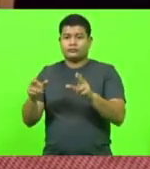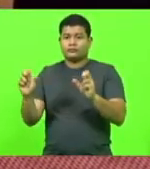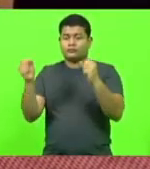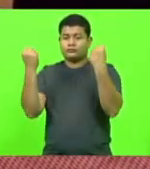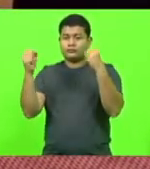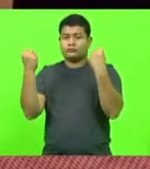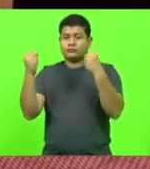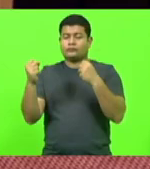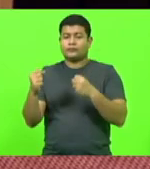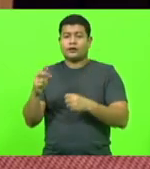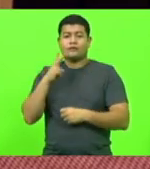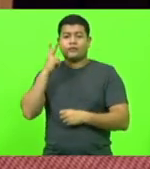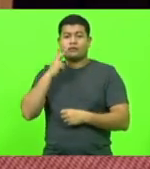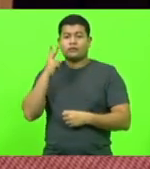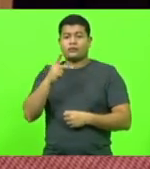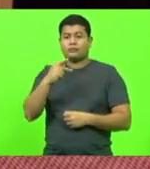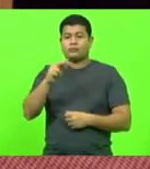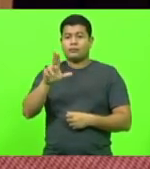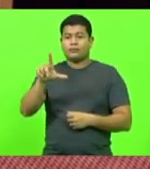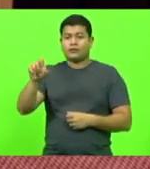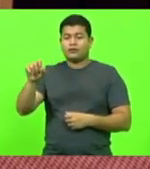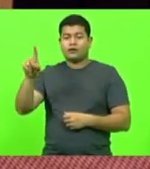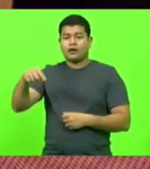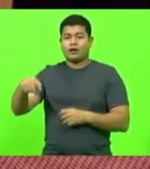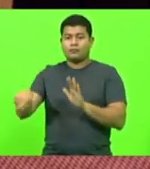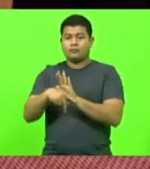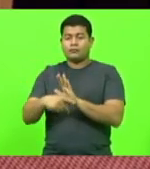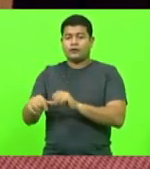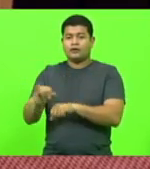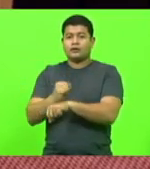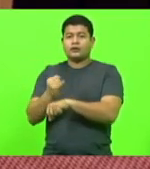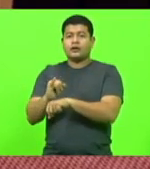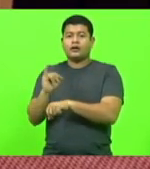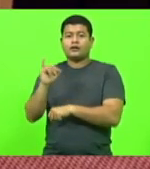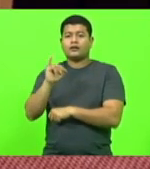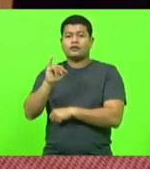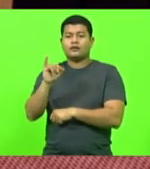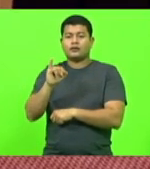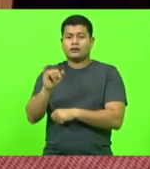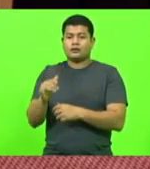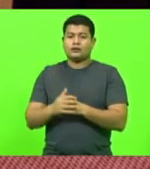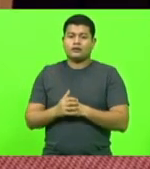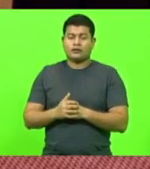Paulo Mais, que está aqui também conselheiro do Conselho Regional de Educação Física. Seja sempre muito bem-vindo.